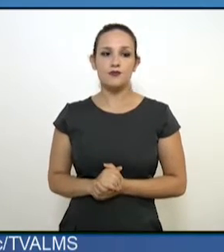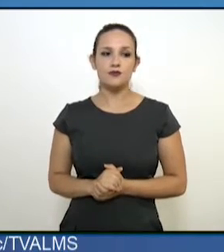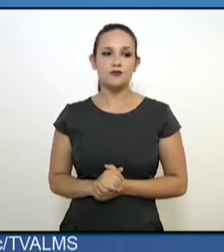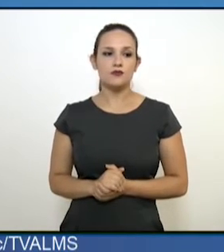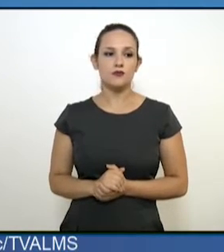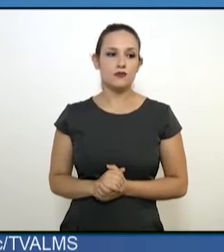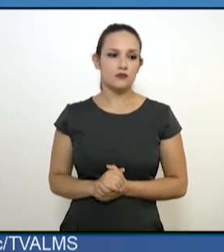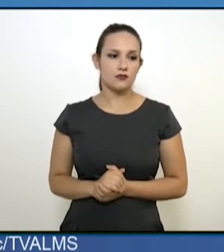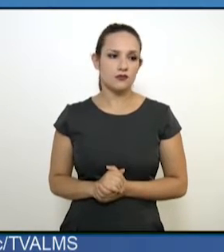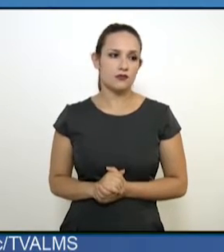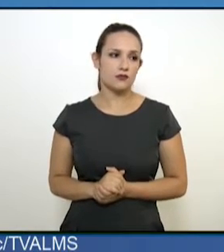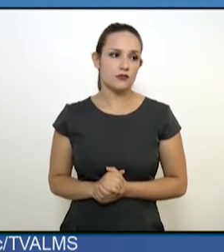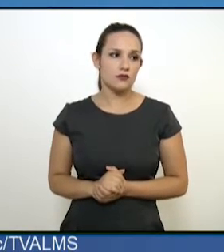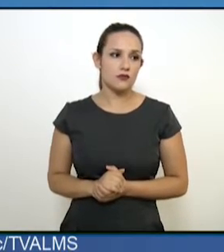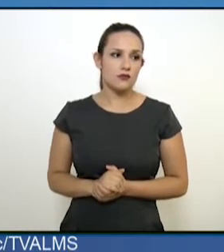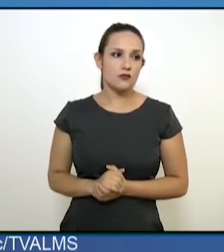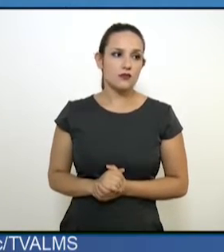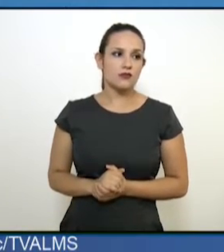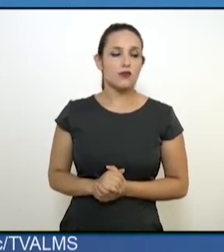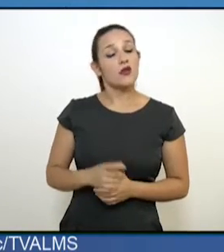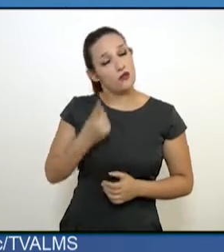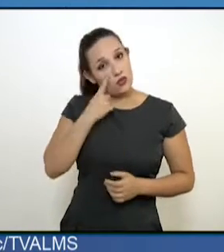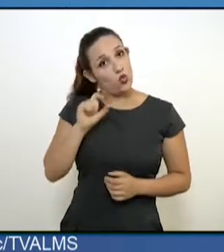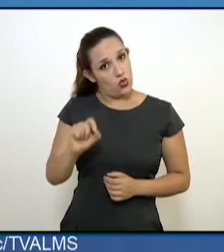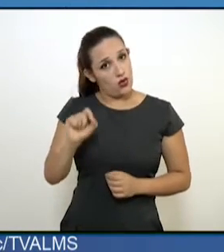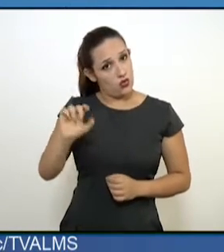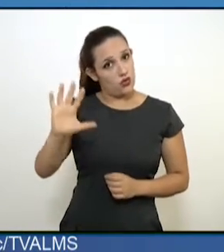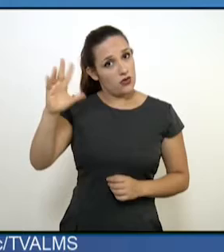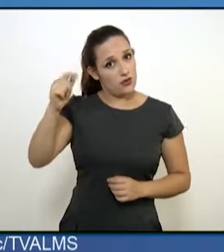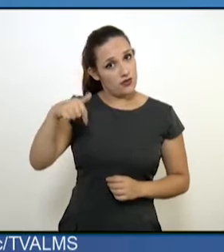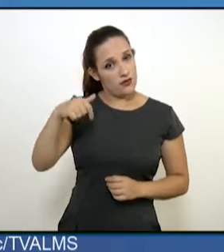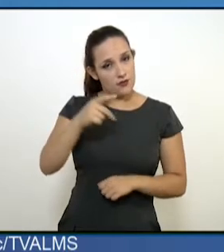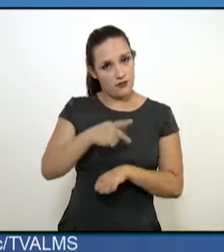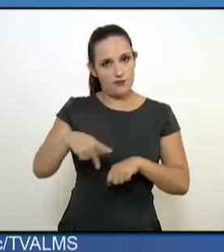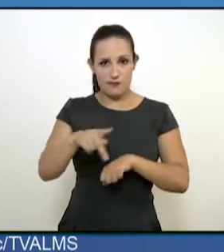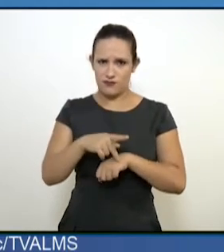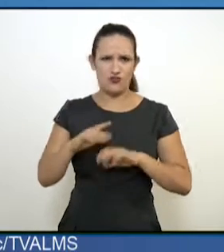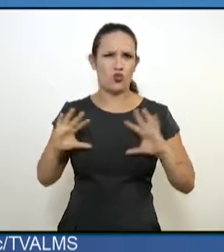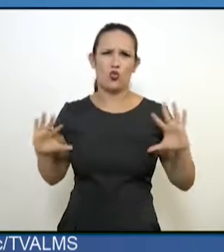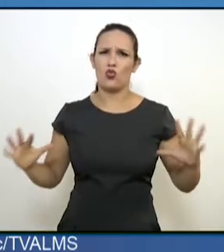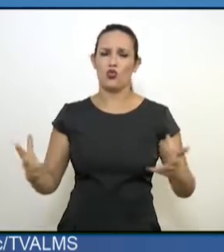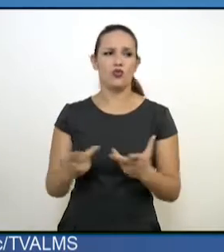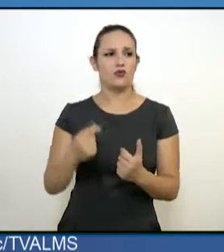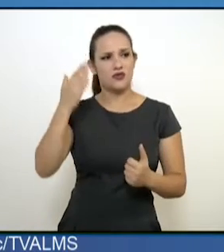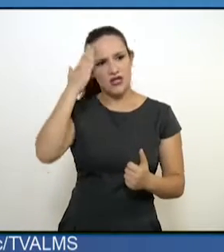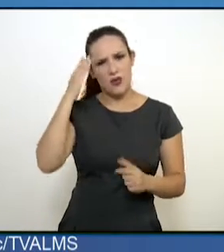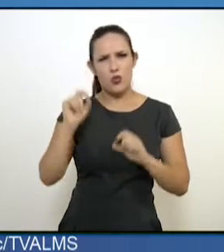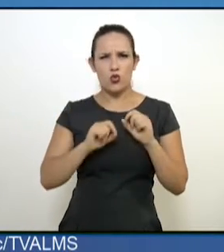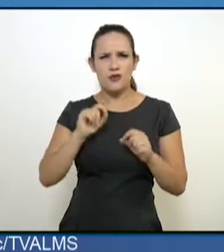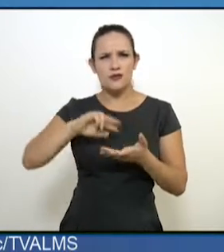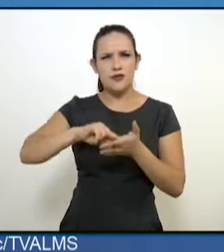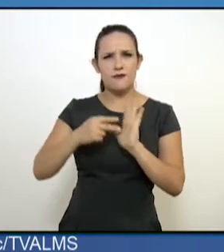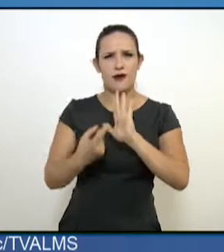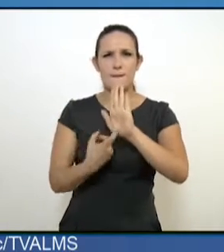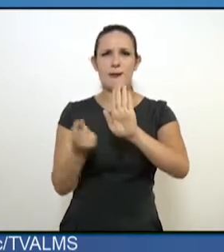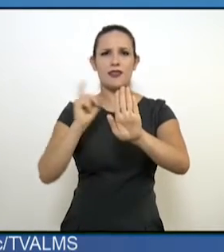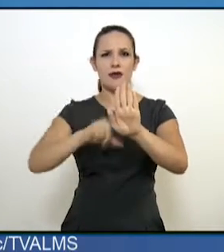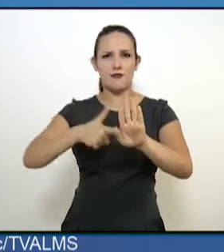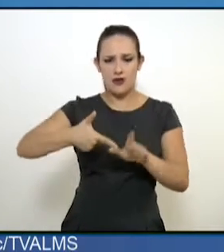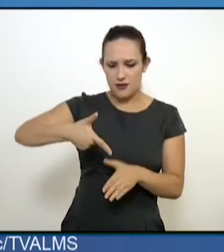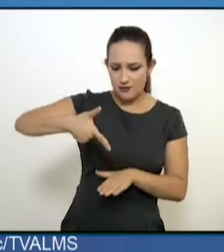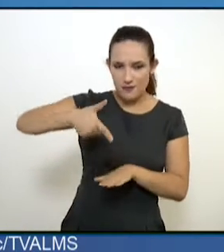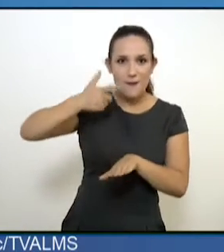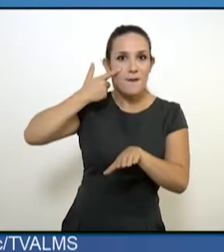com o que está acontecendo no nosso país. Todos nós sabemos o que é tiro no pé. Tiro no